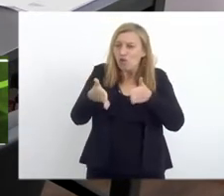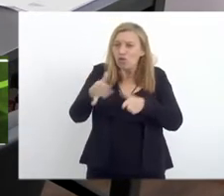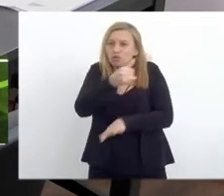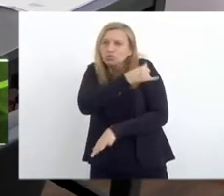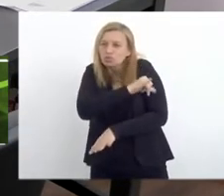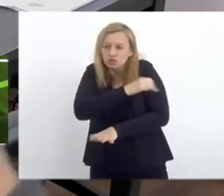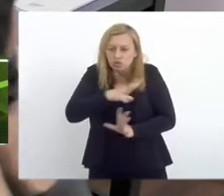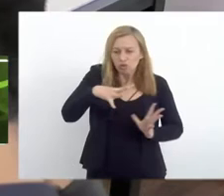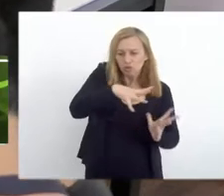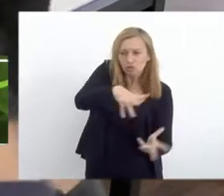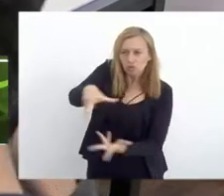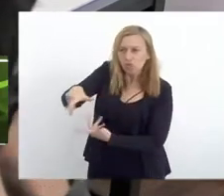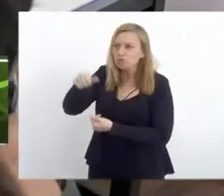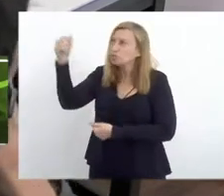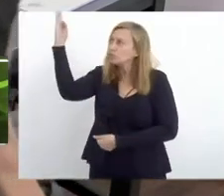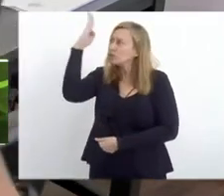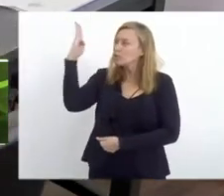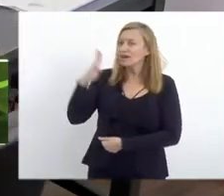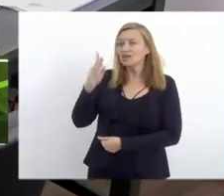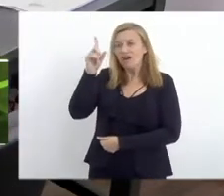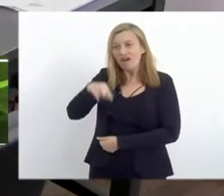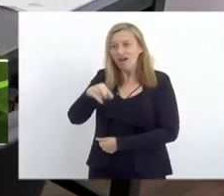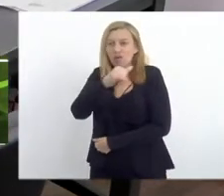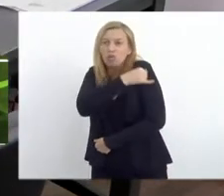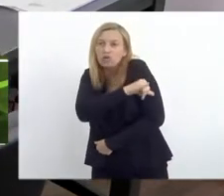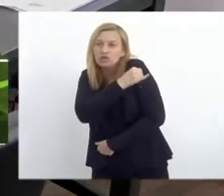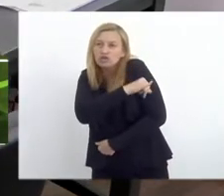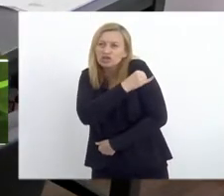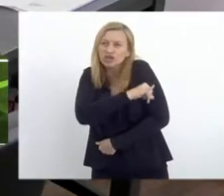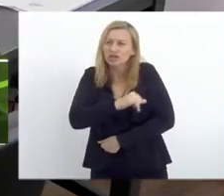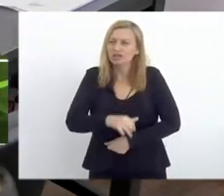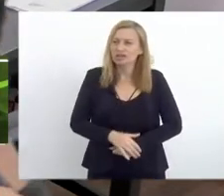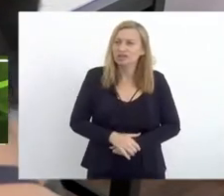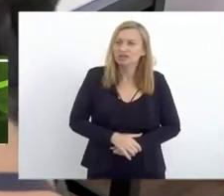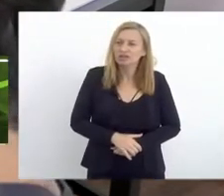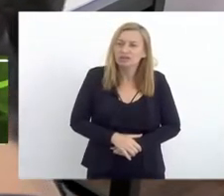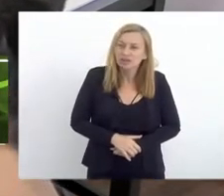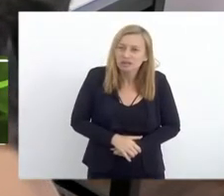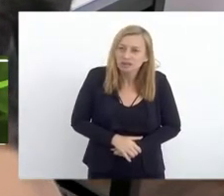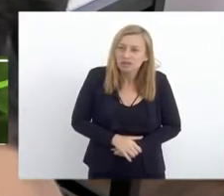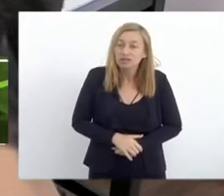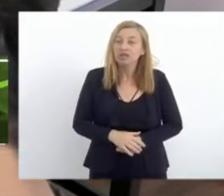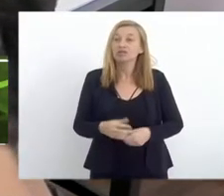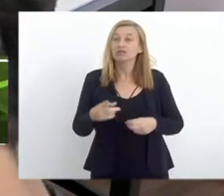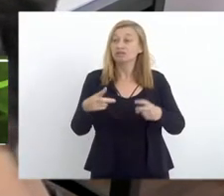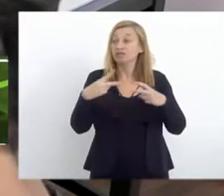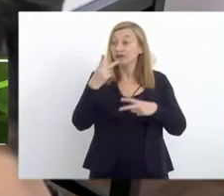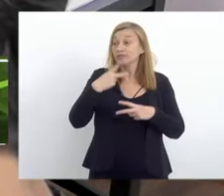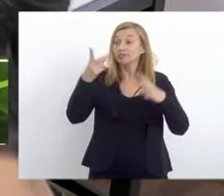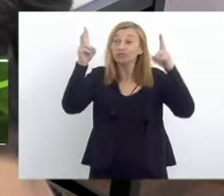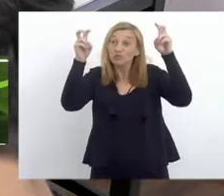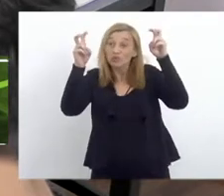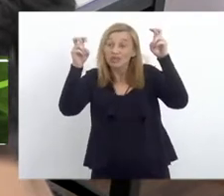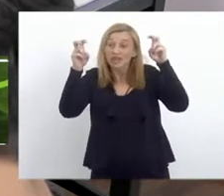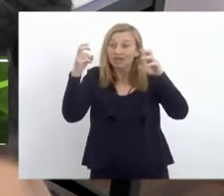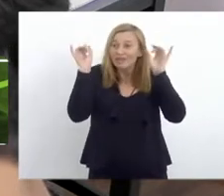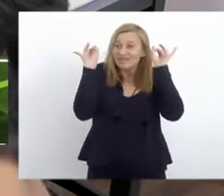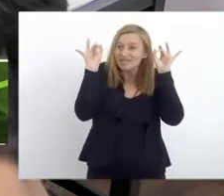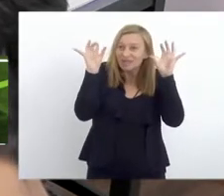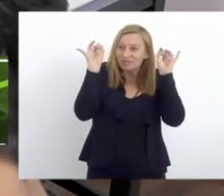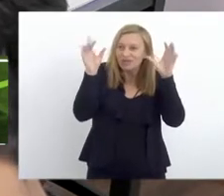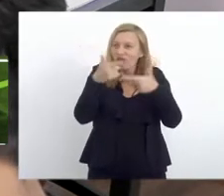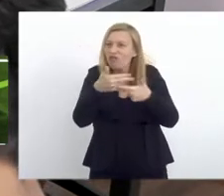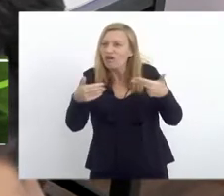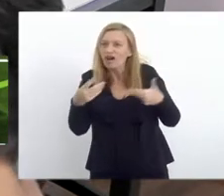do mundo para o Brasil é o Rio de Janeiro. De modo que vocês estão tratando de um assunto muito especial, muito delicado, que